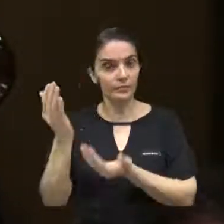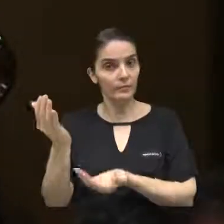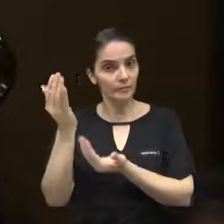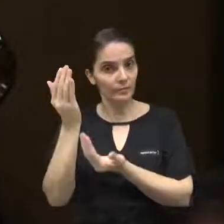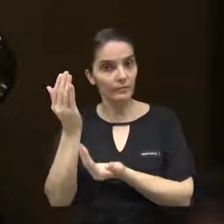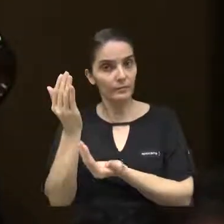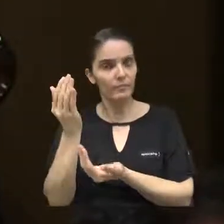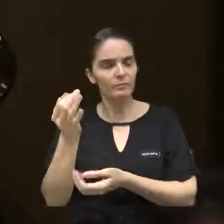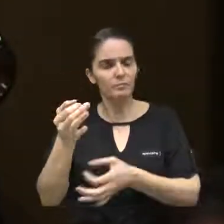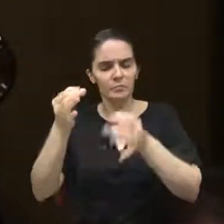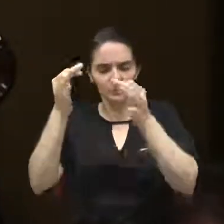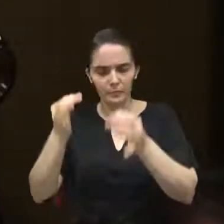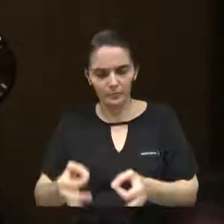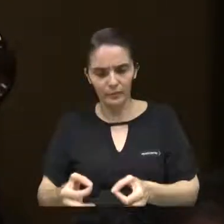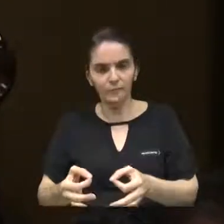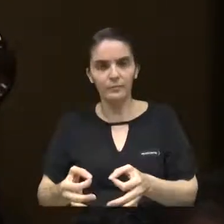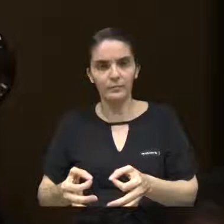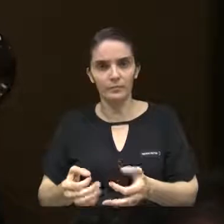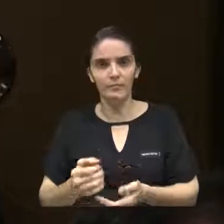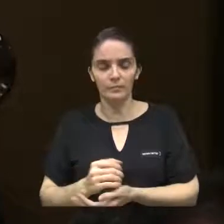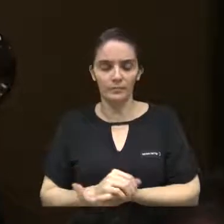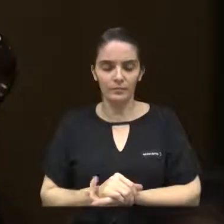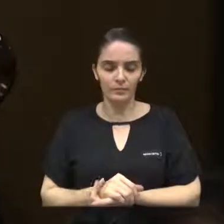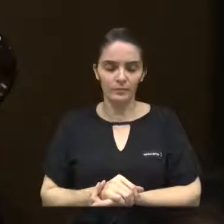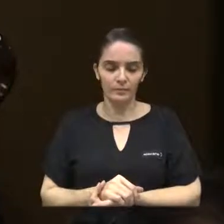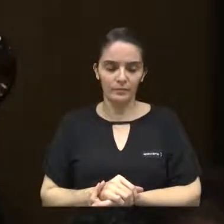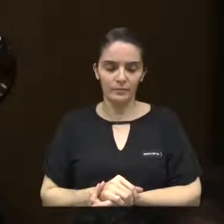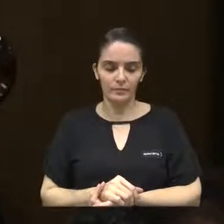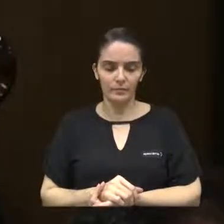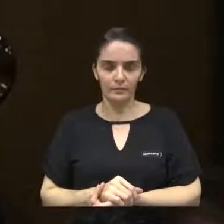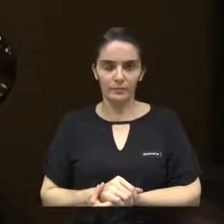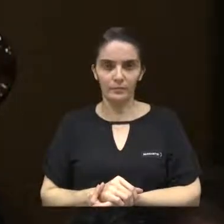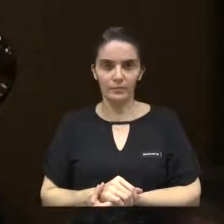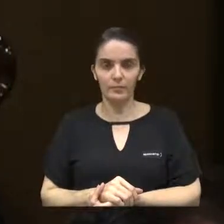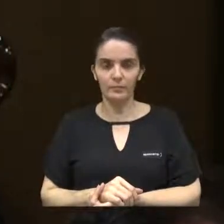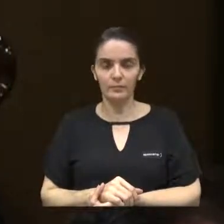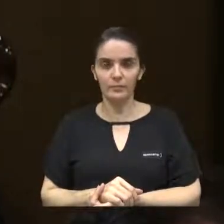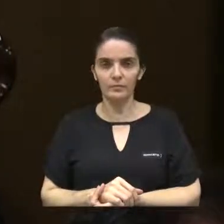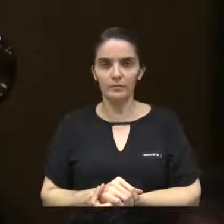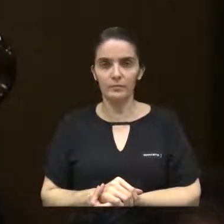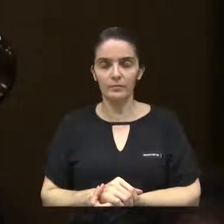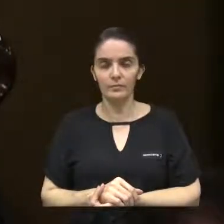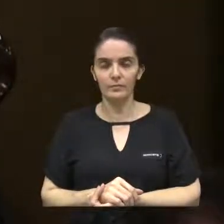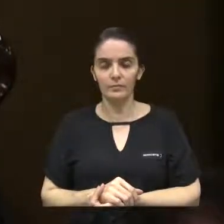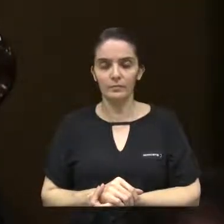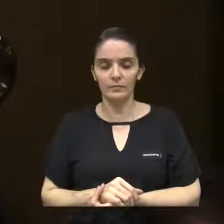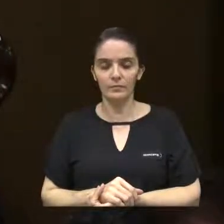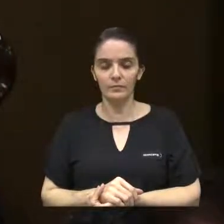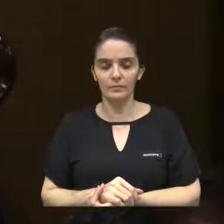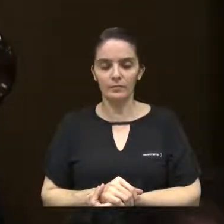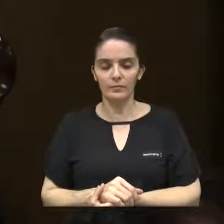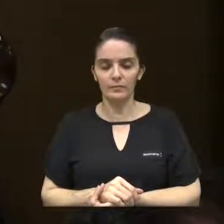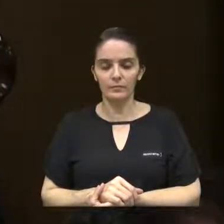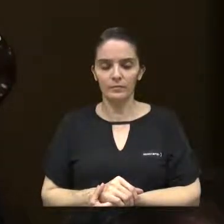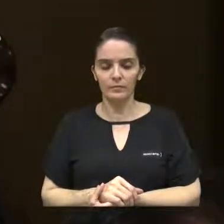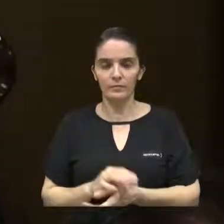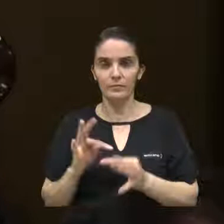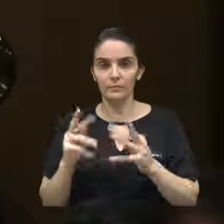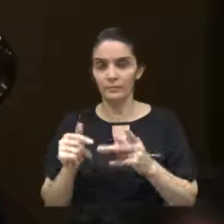justa de quem realmente acredita, quem trabalha, quem